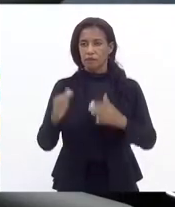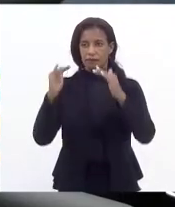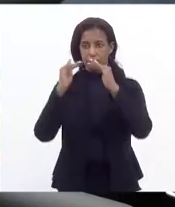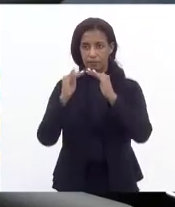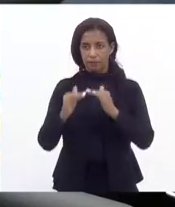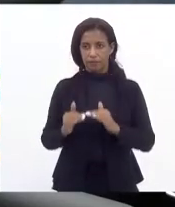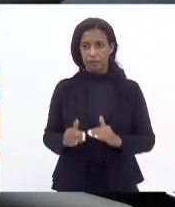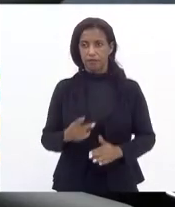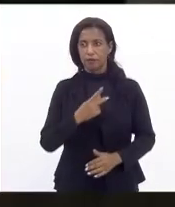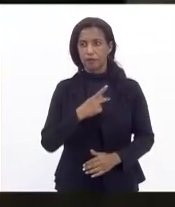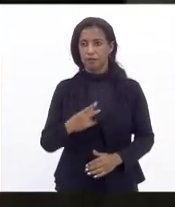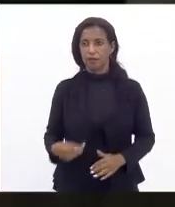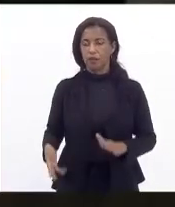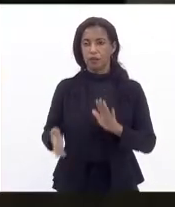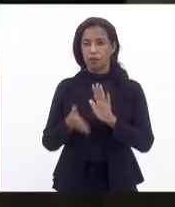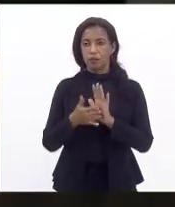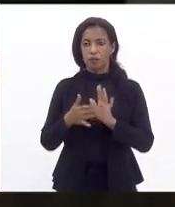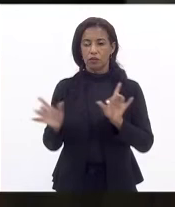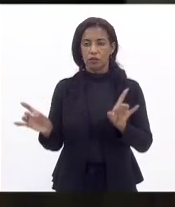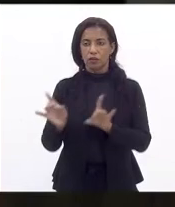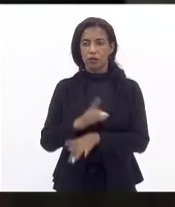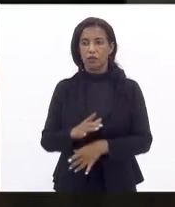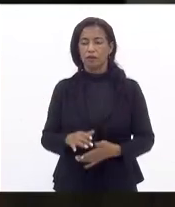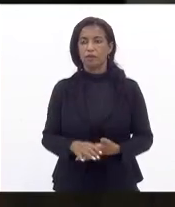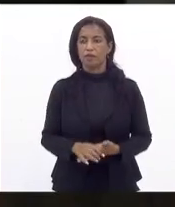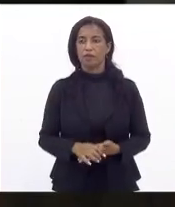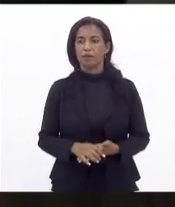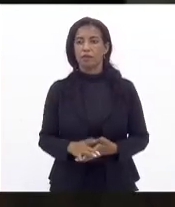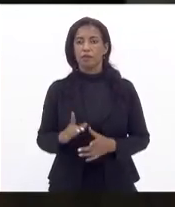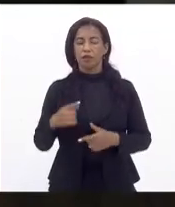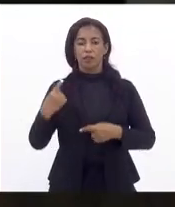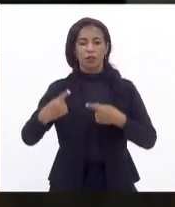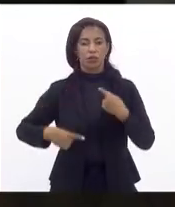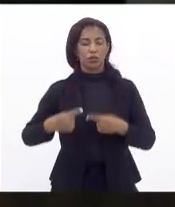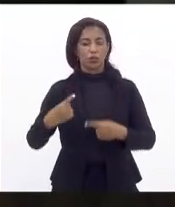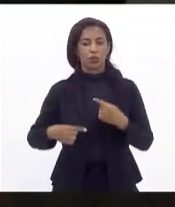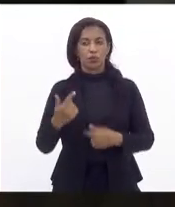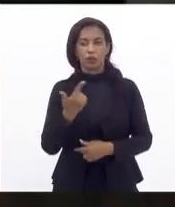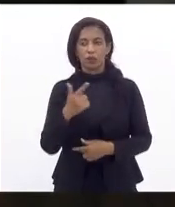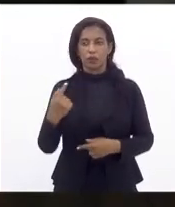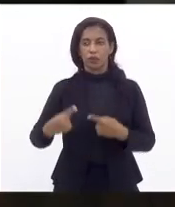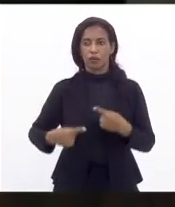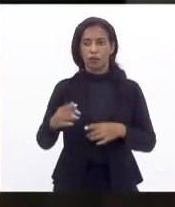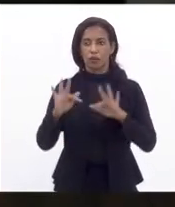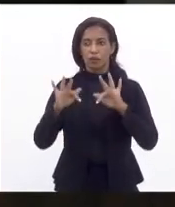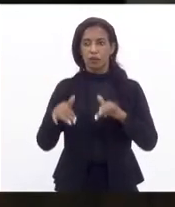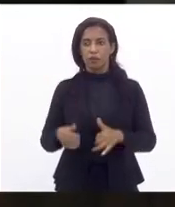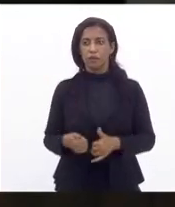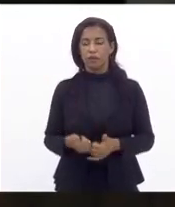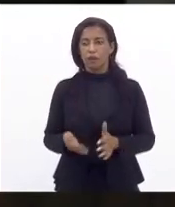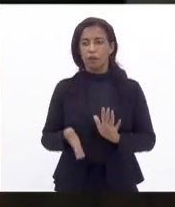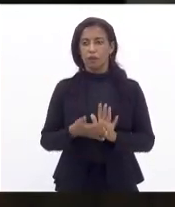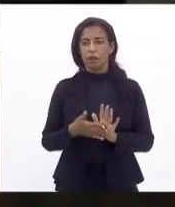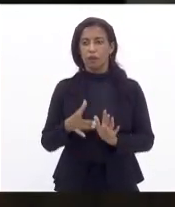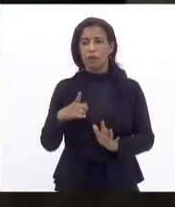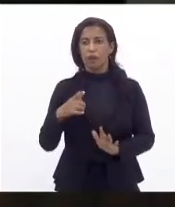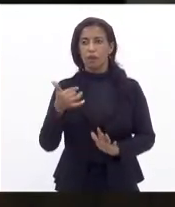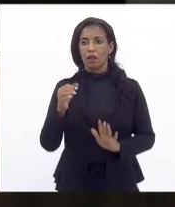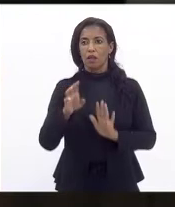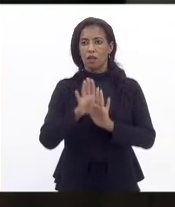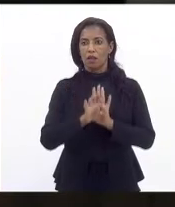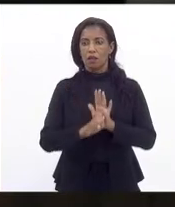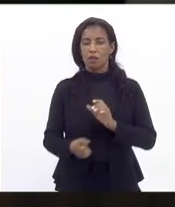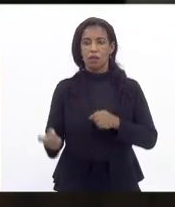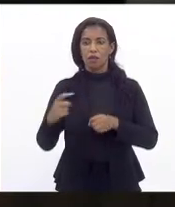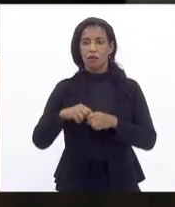Favorável, presidente. Os pareceres emitidos em discussão. Não havendo que queira discutir, encerrada a discussão, o presidente proposta recebeu 10 emendas e